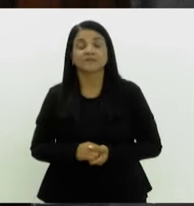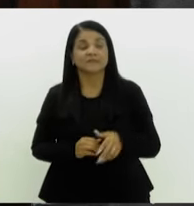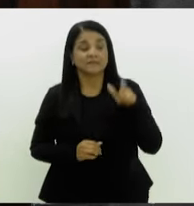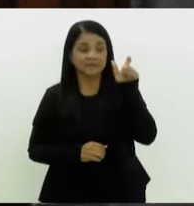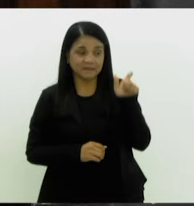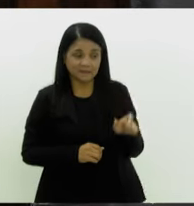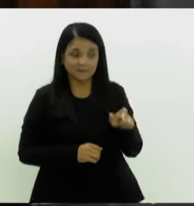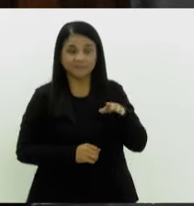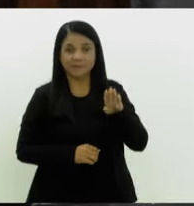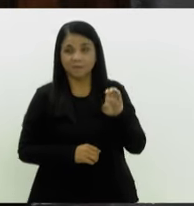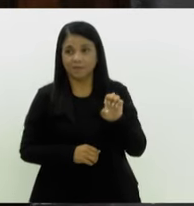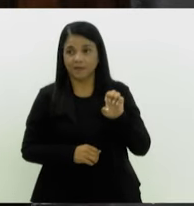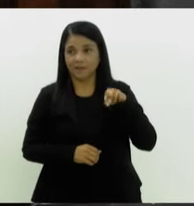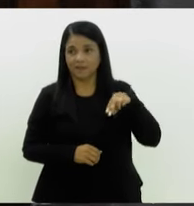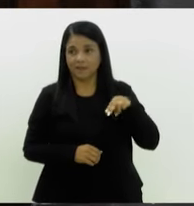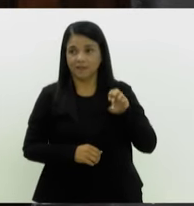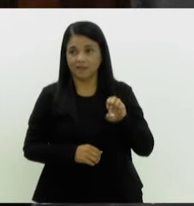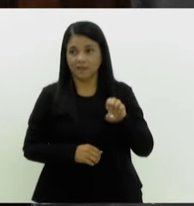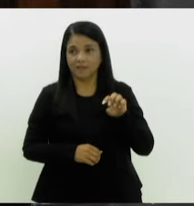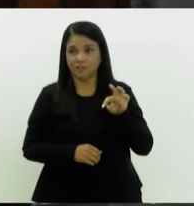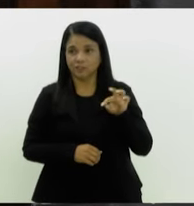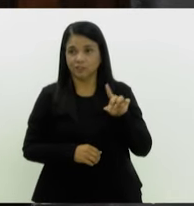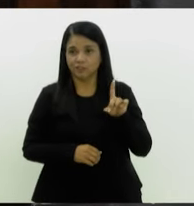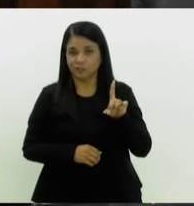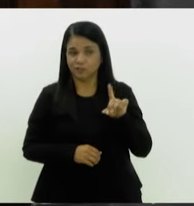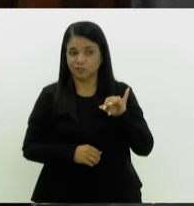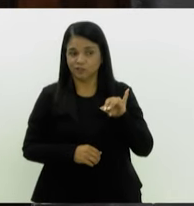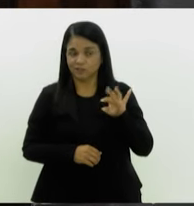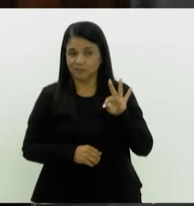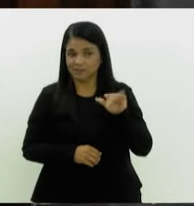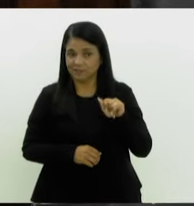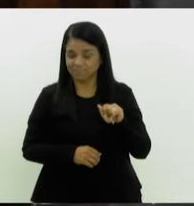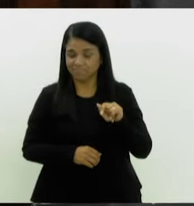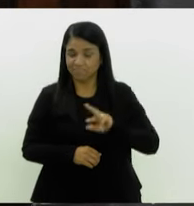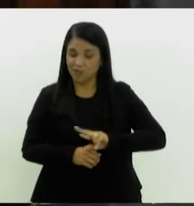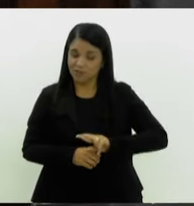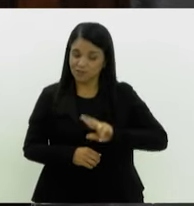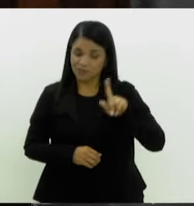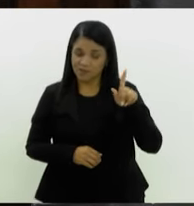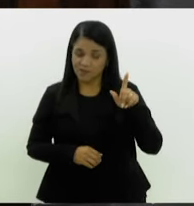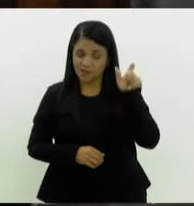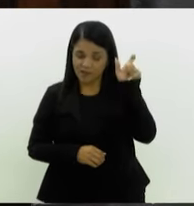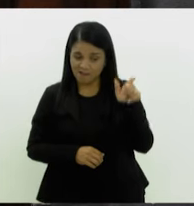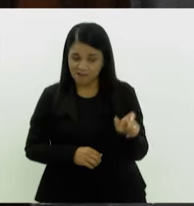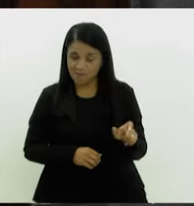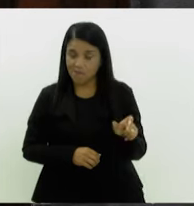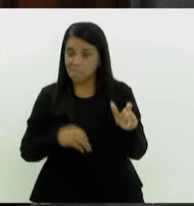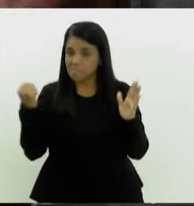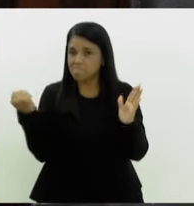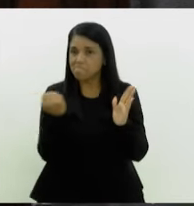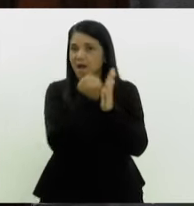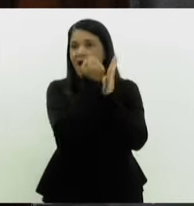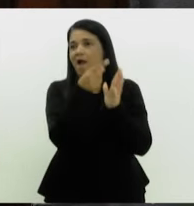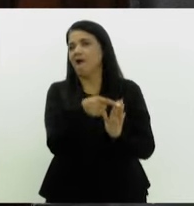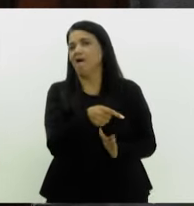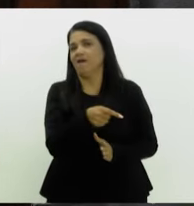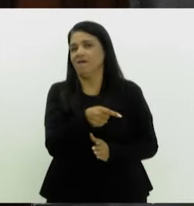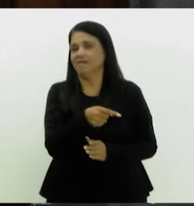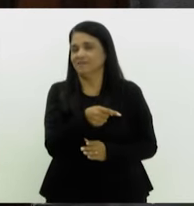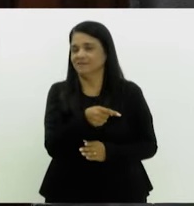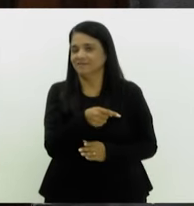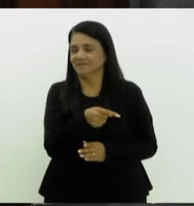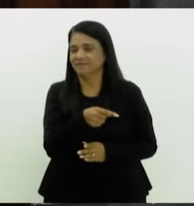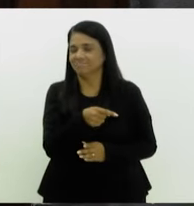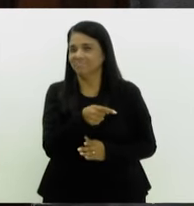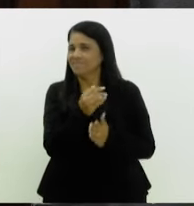Benedita eu digo para ela que ela não é mais a Benedita Bené é uma grife gente ela é um símbolo ela tá